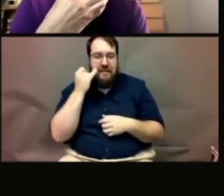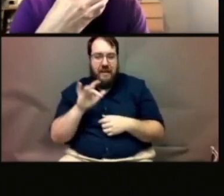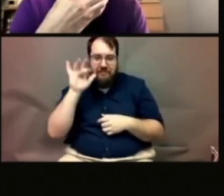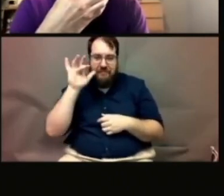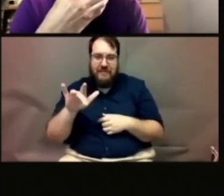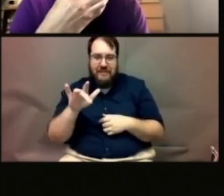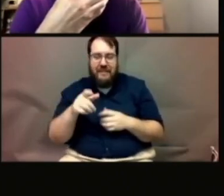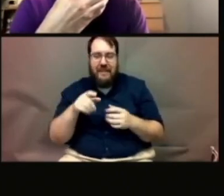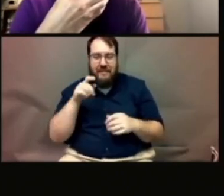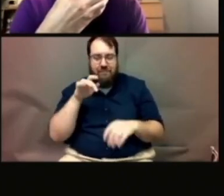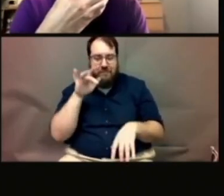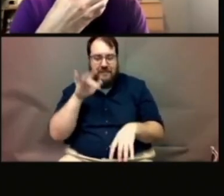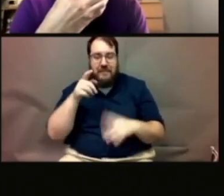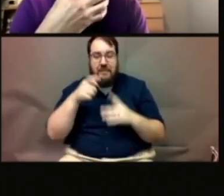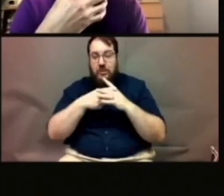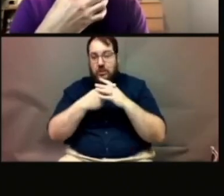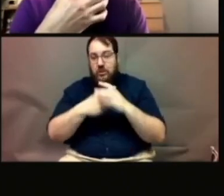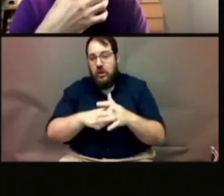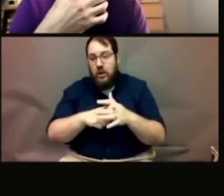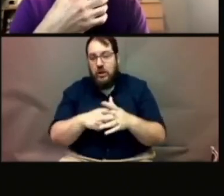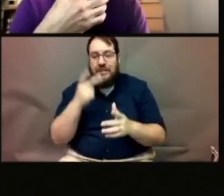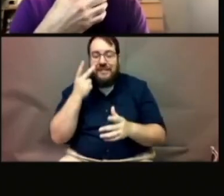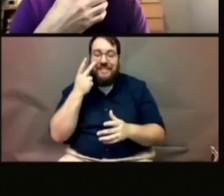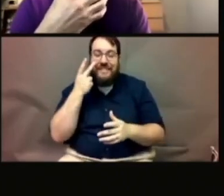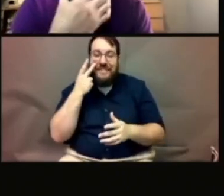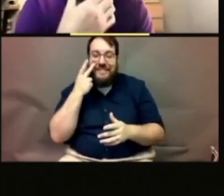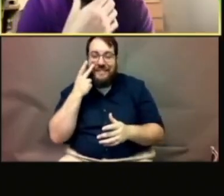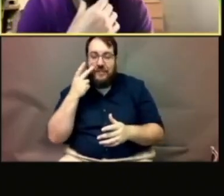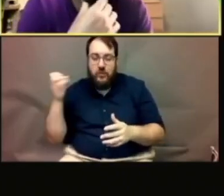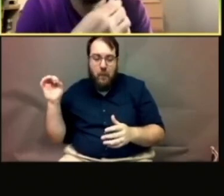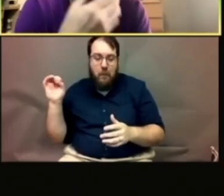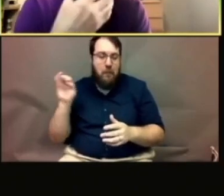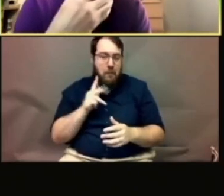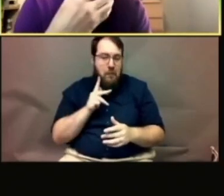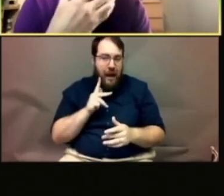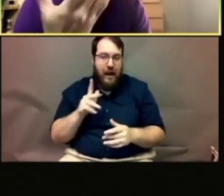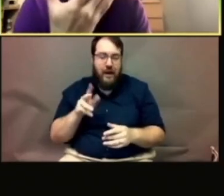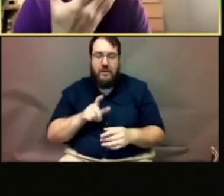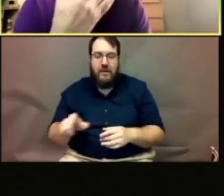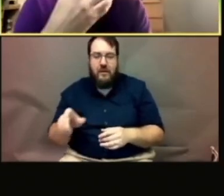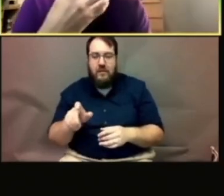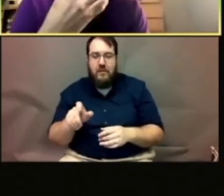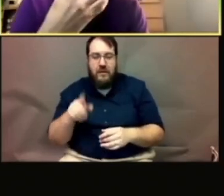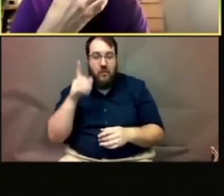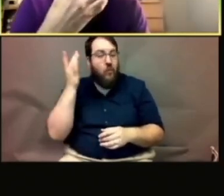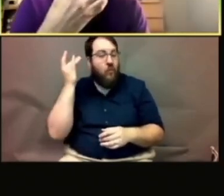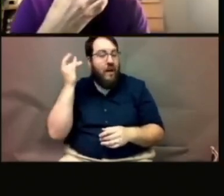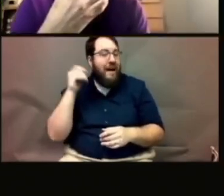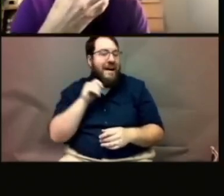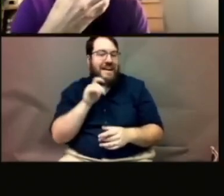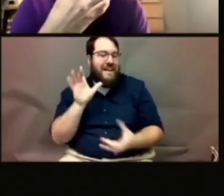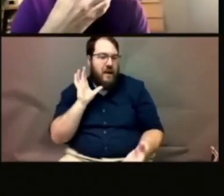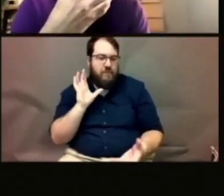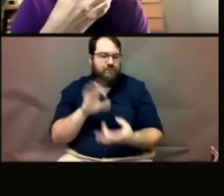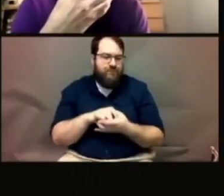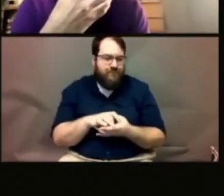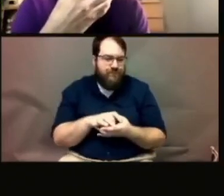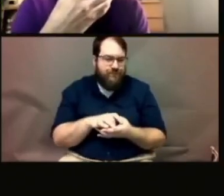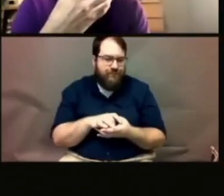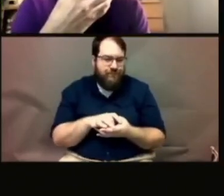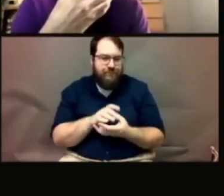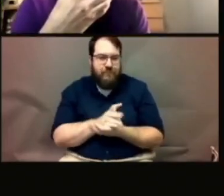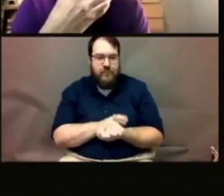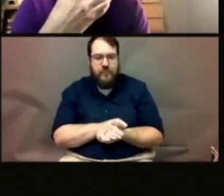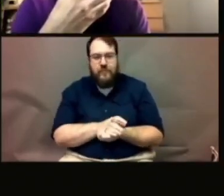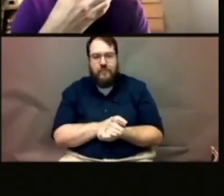aqui e eu colocar isso aqui e apertar o start, nós vamos ver algum movimento. Mas ele não se mexeu porque